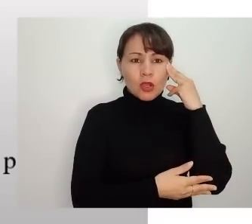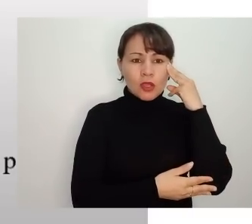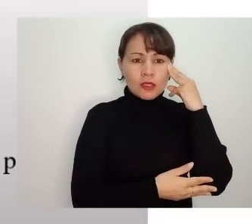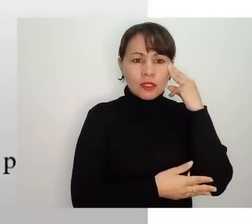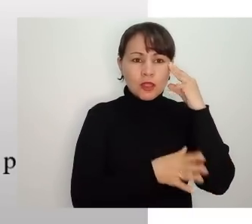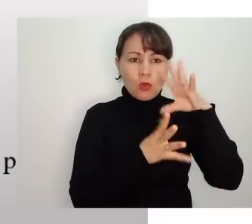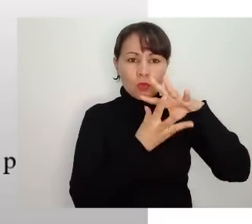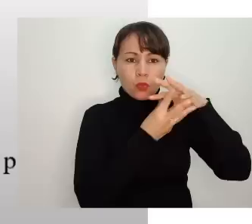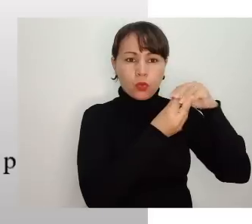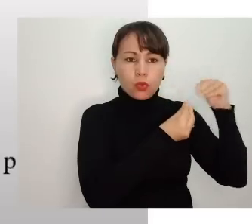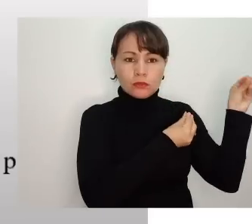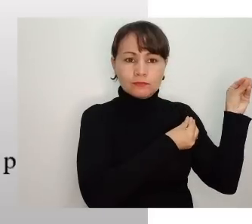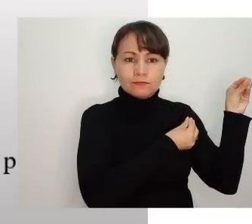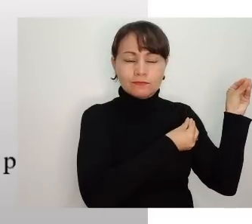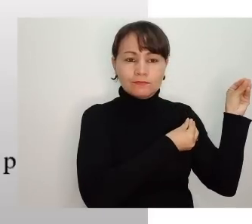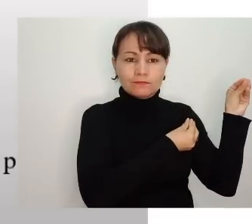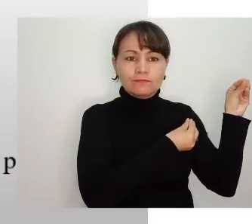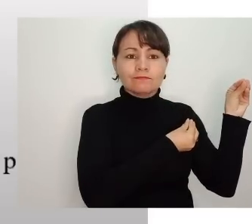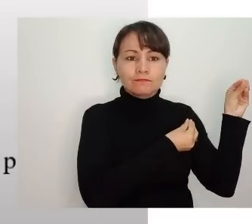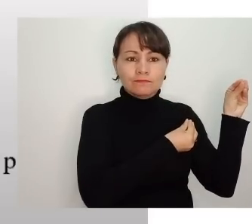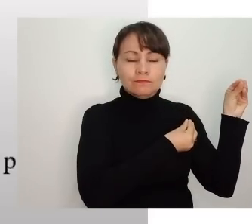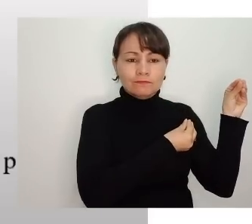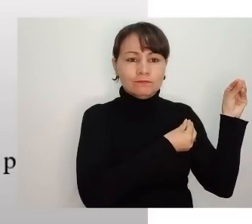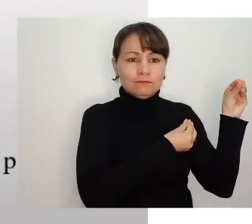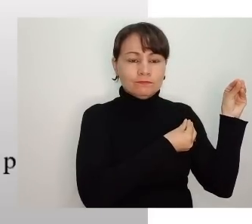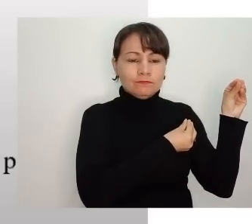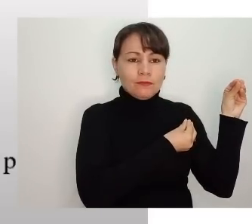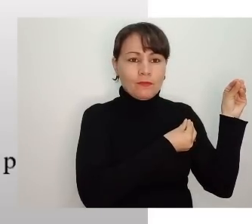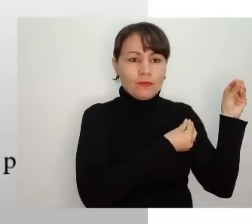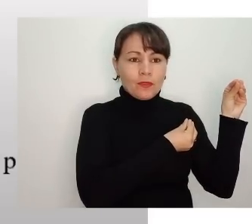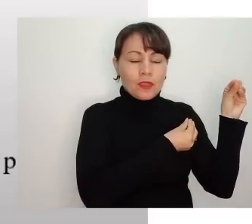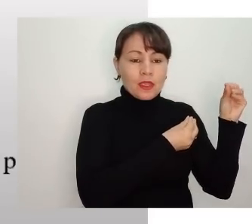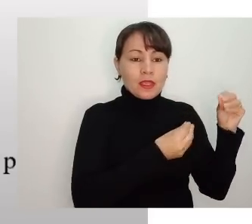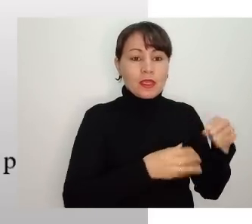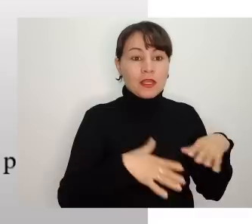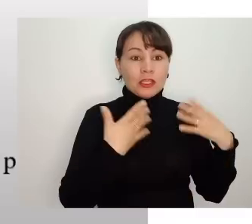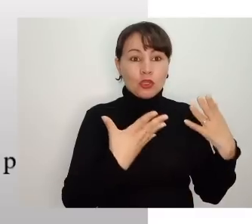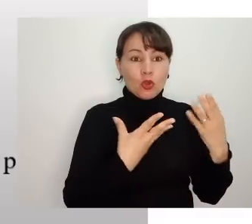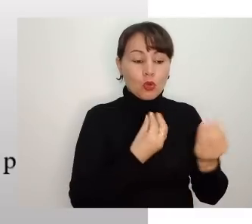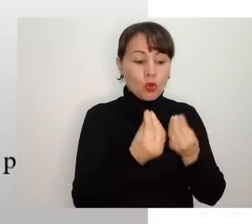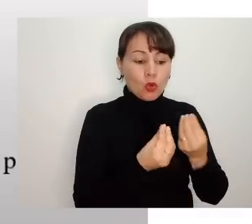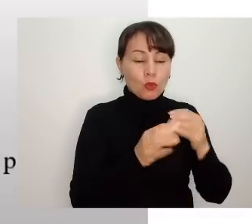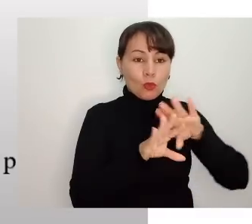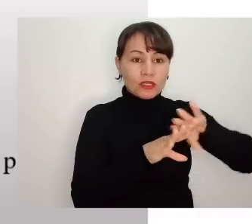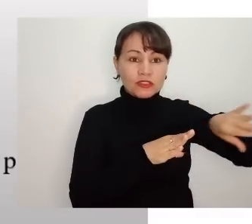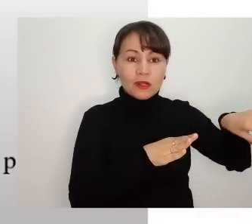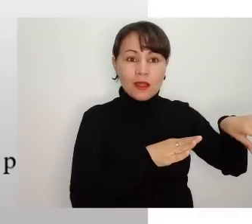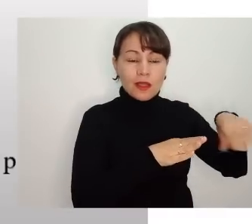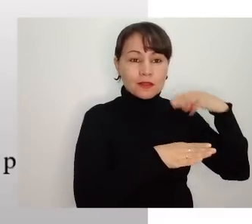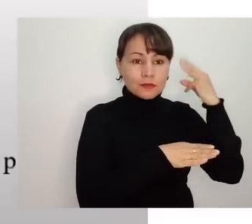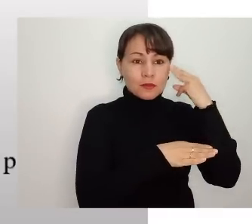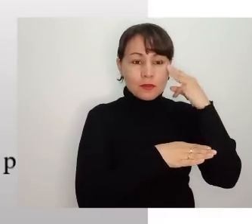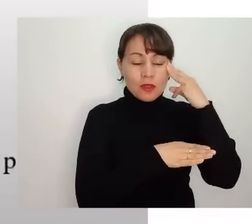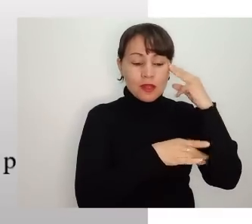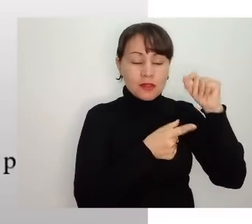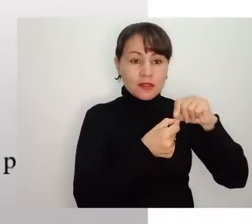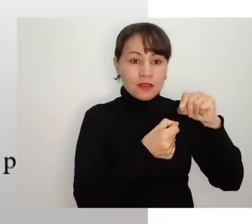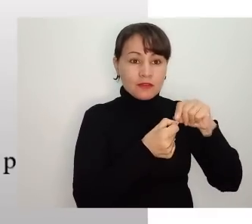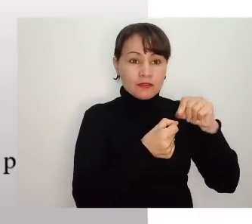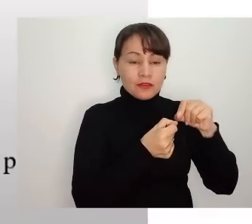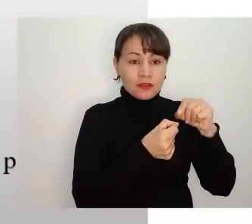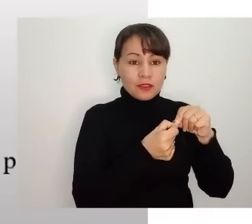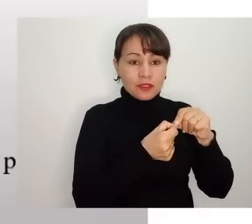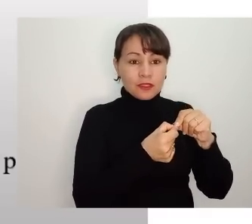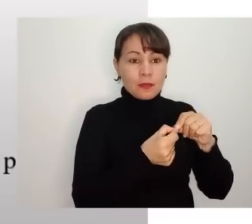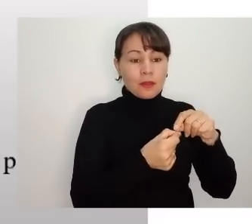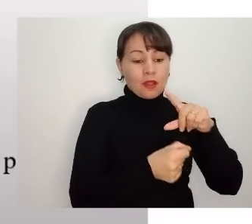elas são eliminadas. E o mecanismo de eliminação dessas memórias antigas é